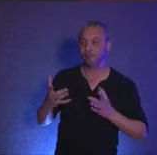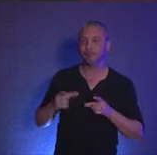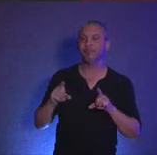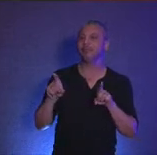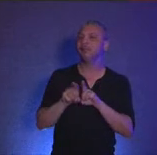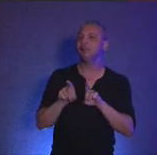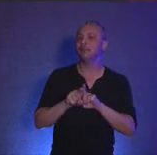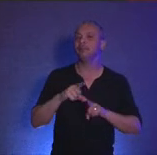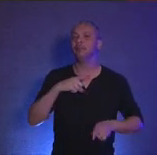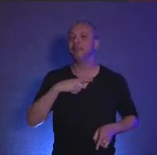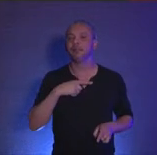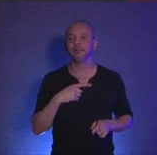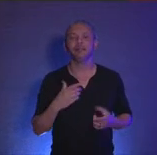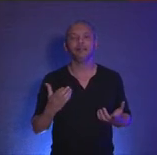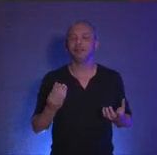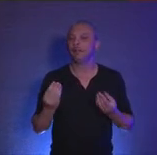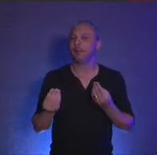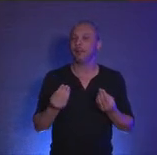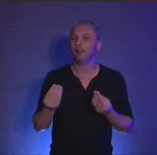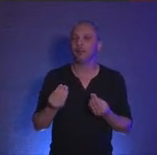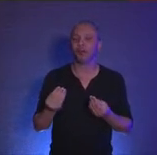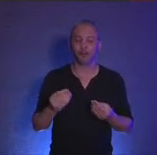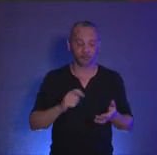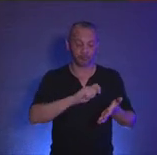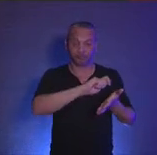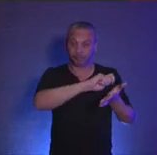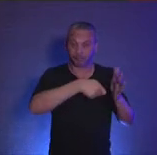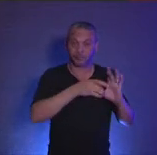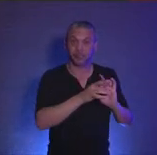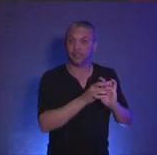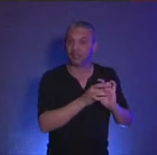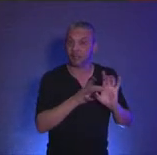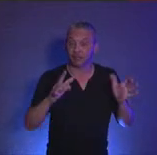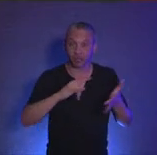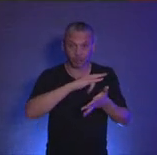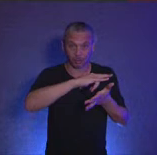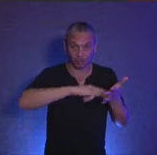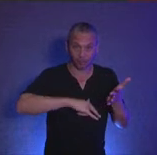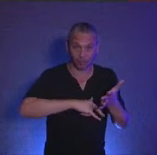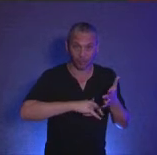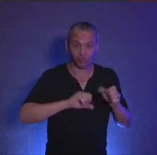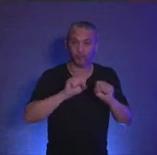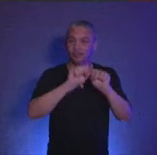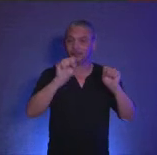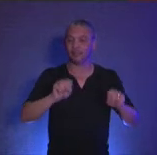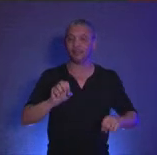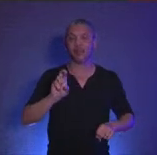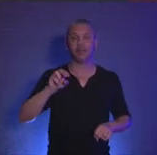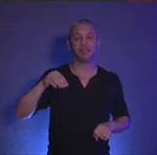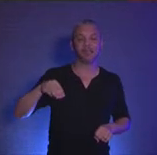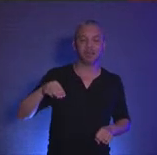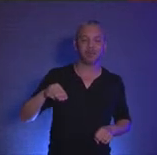Aí, a manutenção dessas solicitações no sistema da ANM, elas não significam, claro, que a